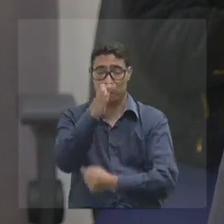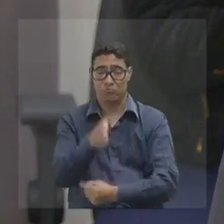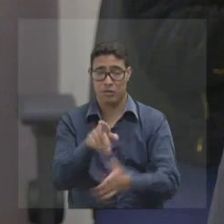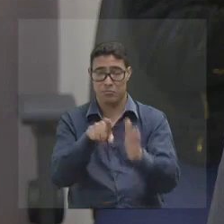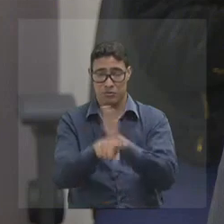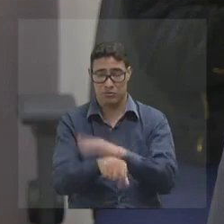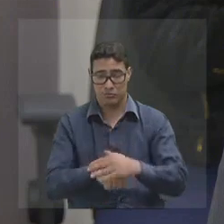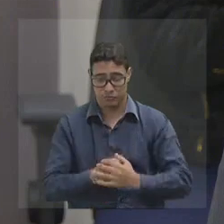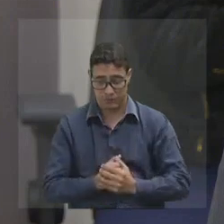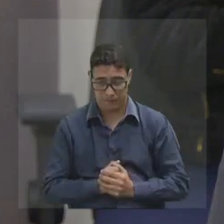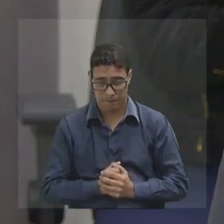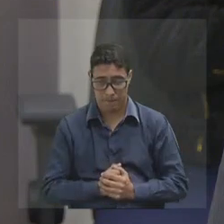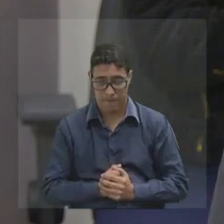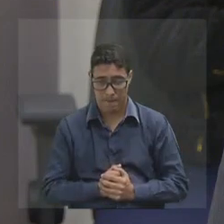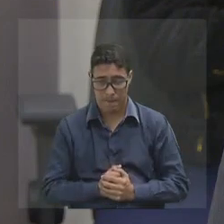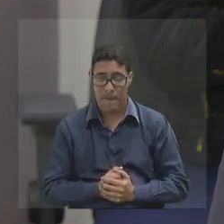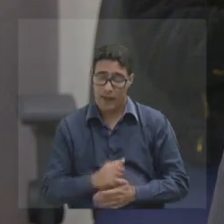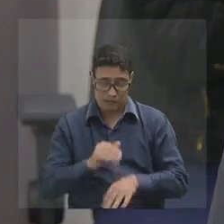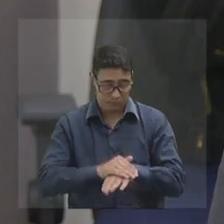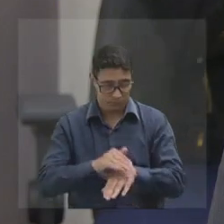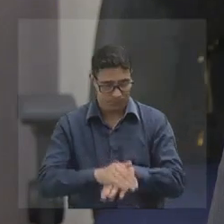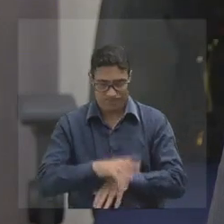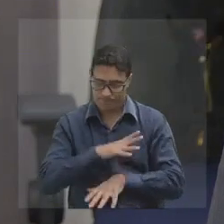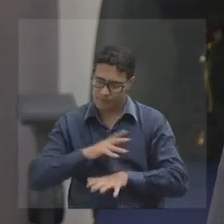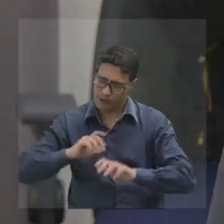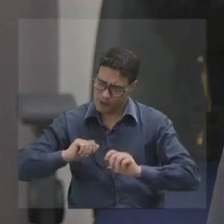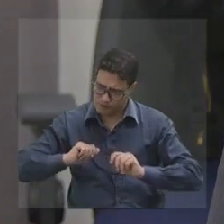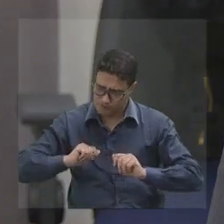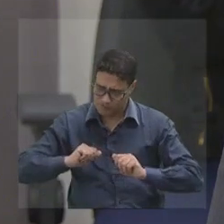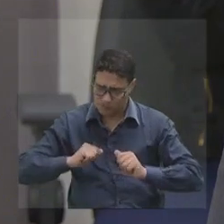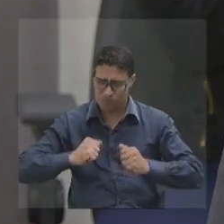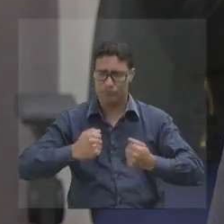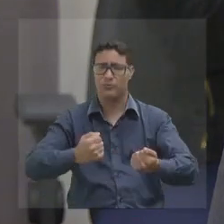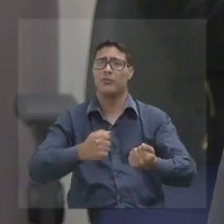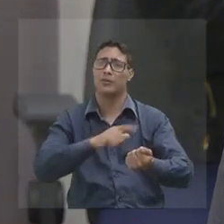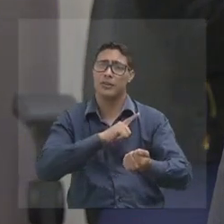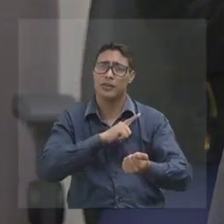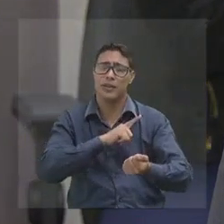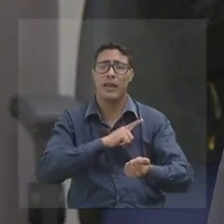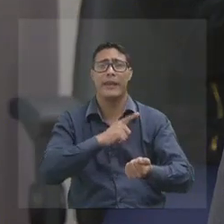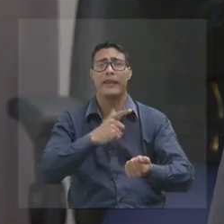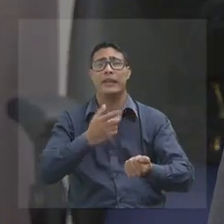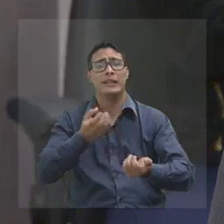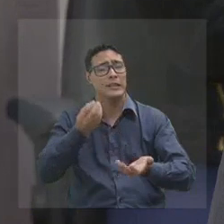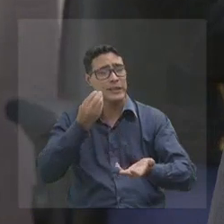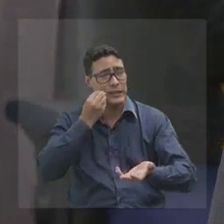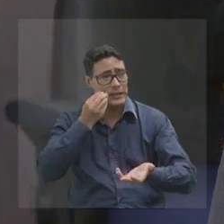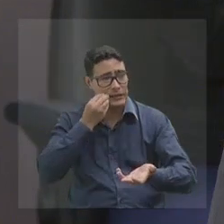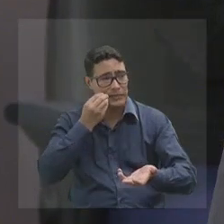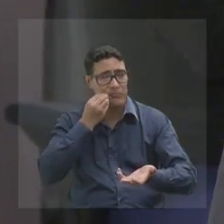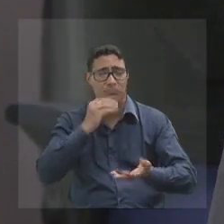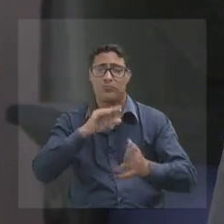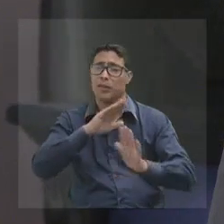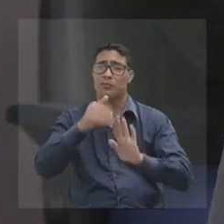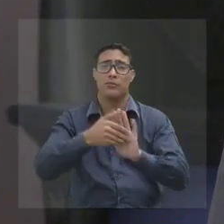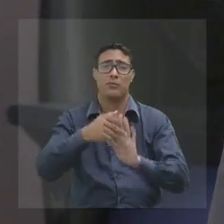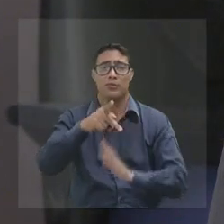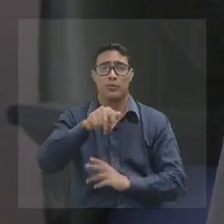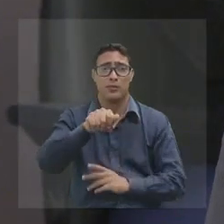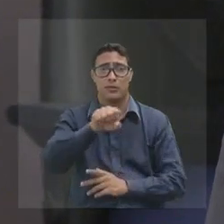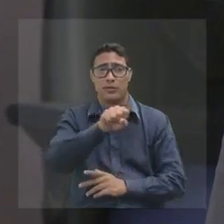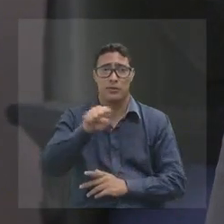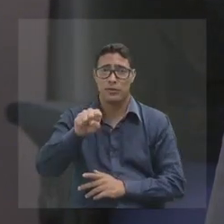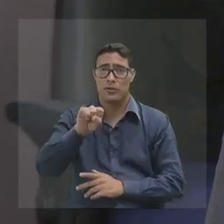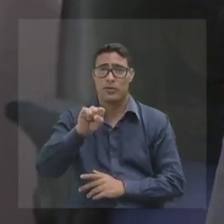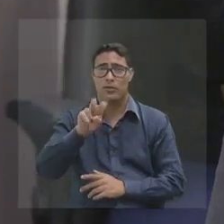Deputado a gente tem tido um esforço é muito forte em conclusão dos passivos de todos os atos autorizativos